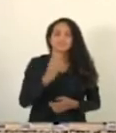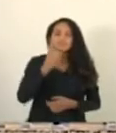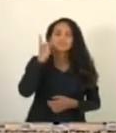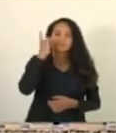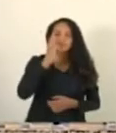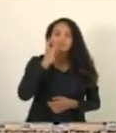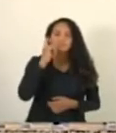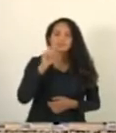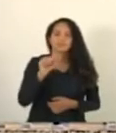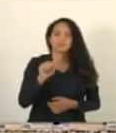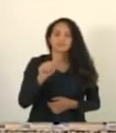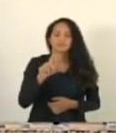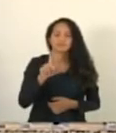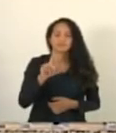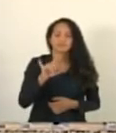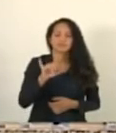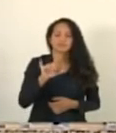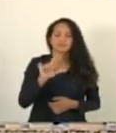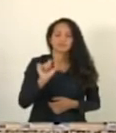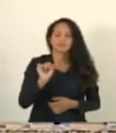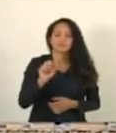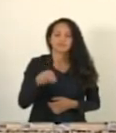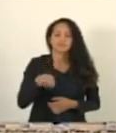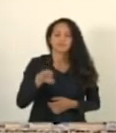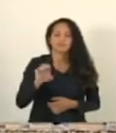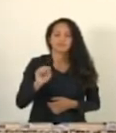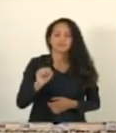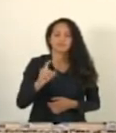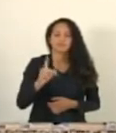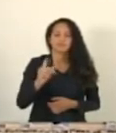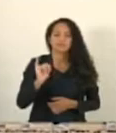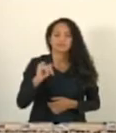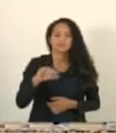Deputado Adilson Espíndola.